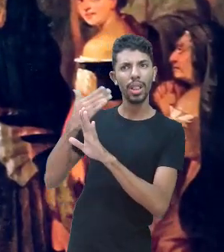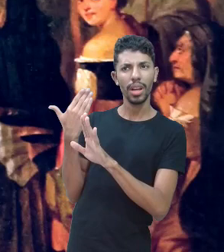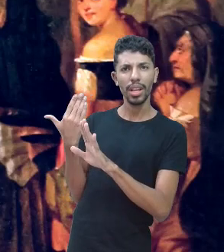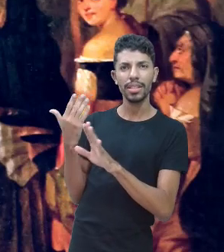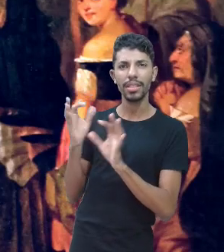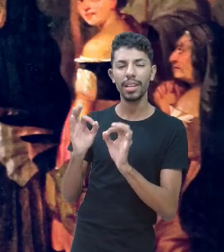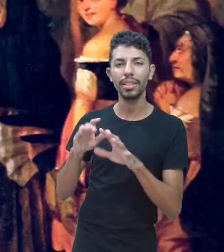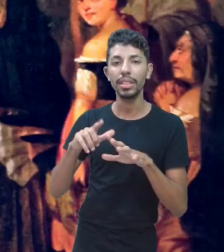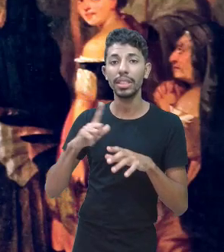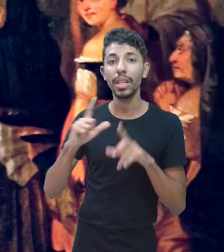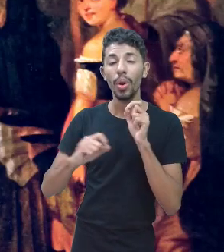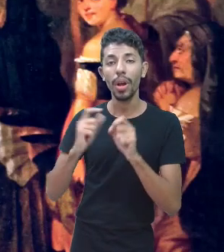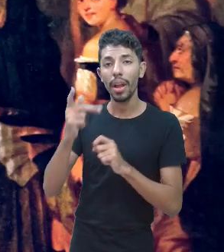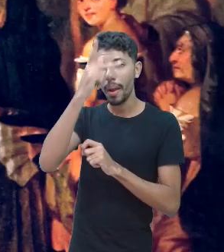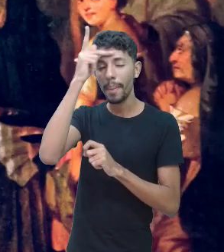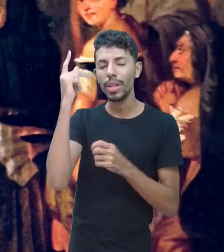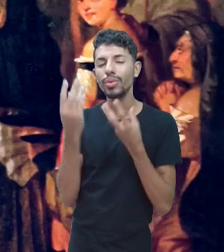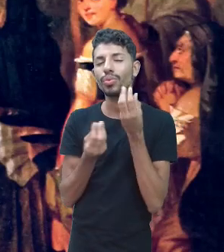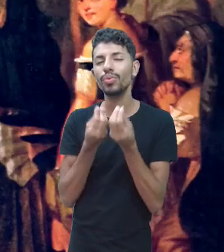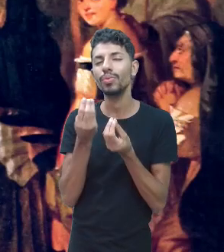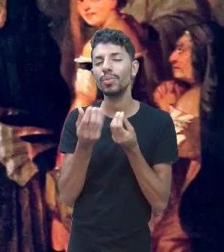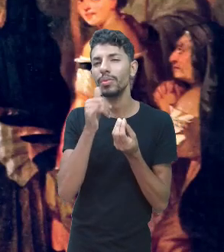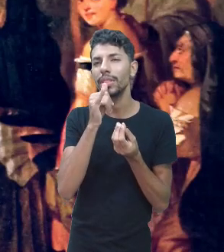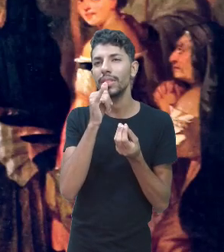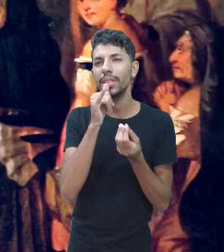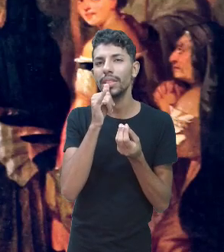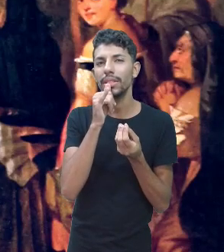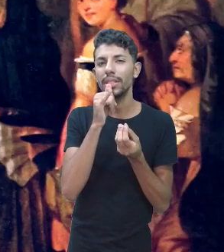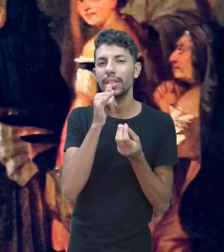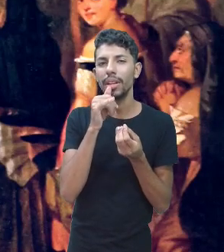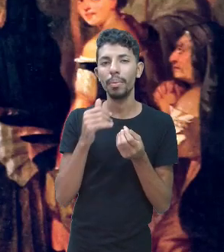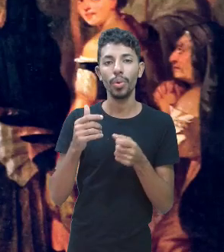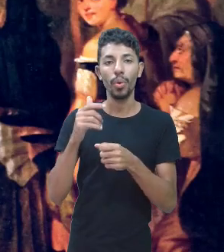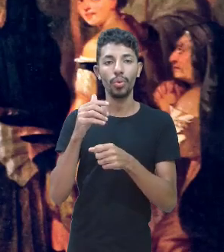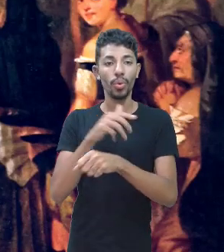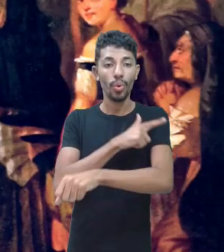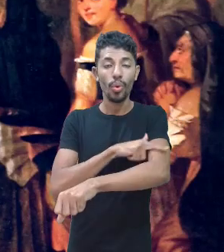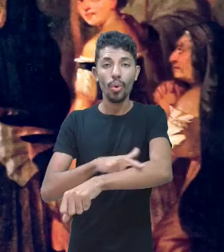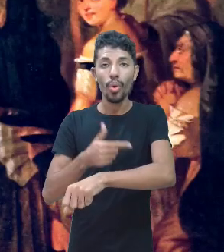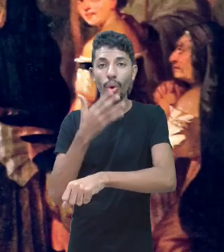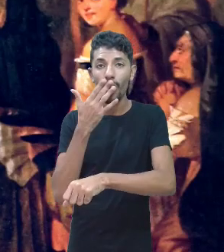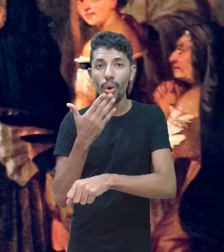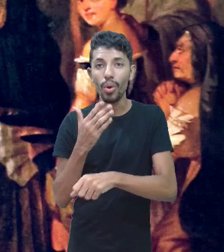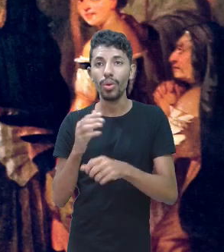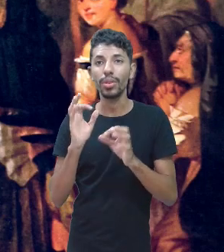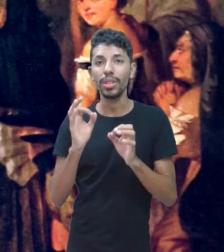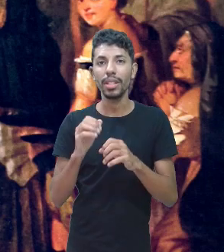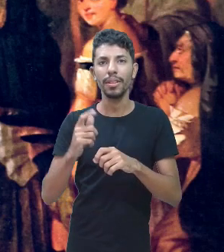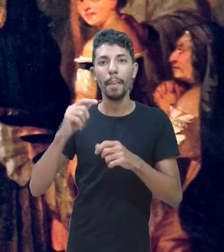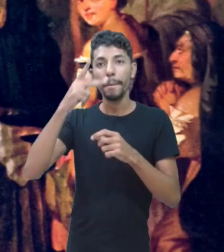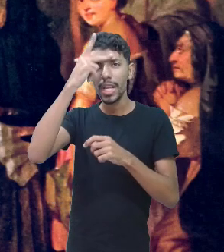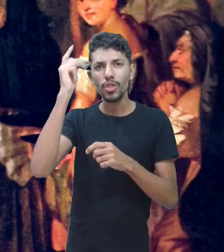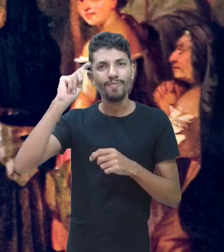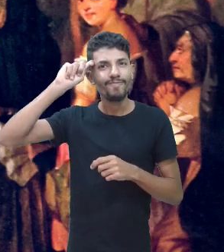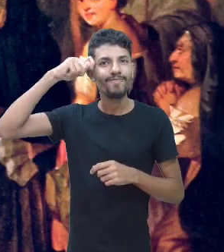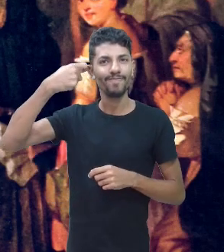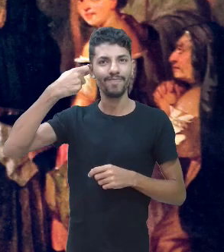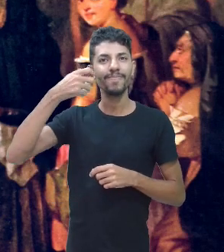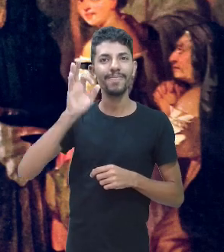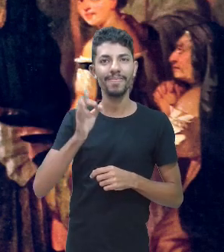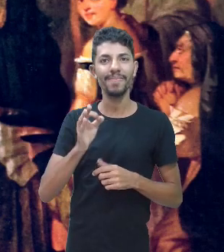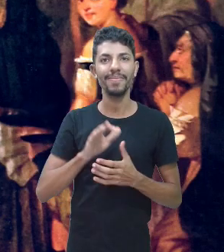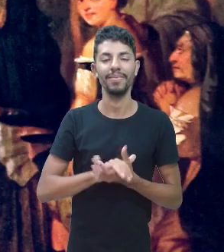Aqui nós temos pessoas como podemos colocar no período de cor, né? Ou seja, a presença de sujeitos negros,